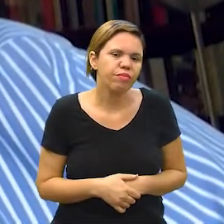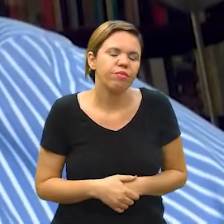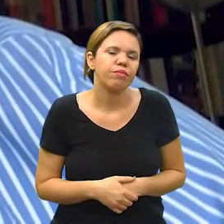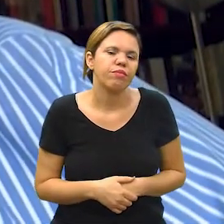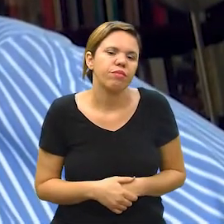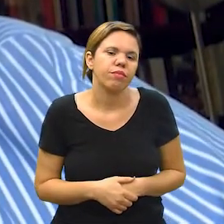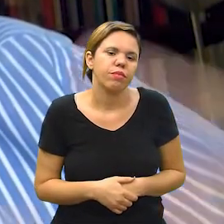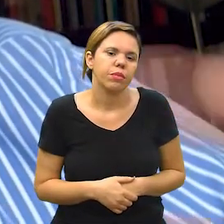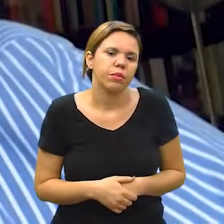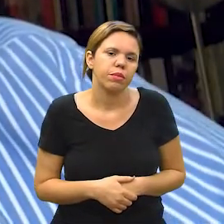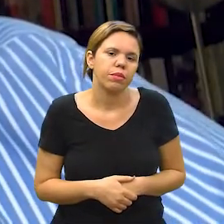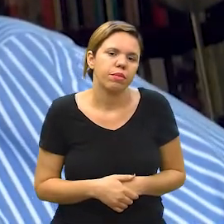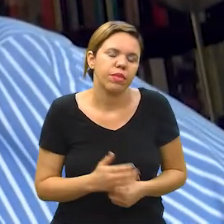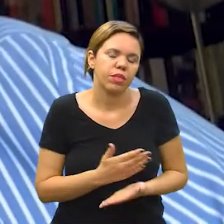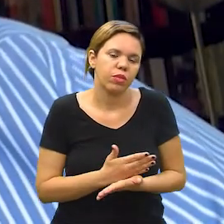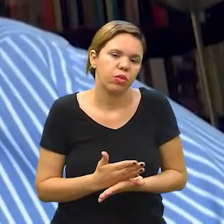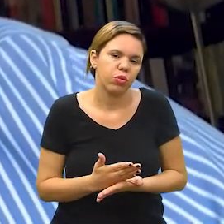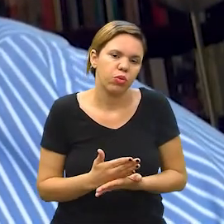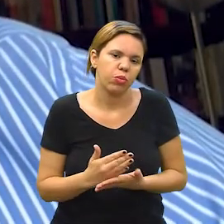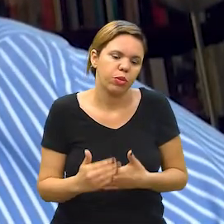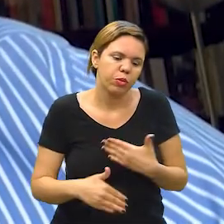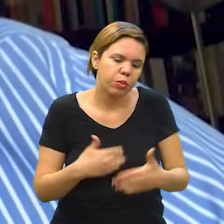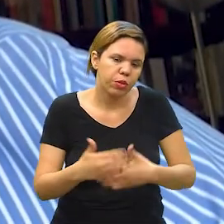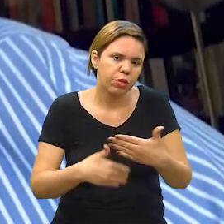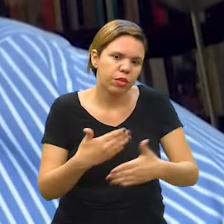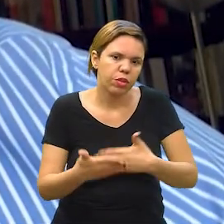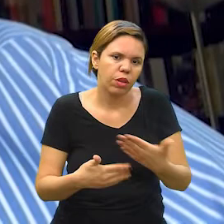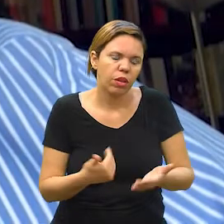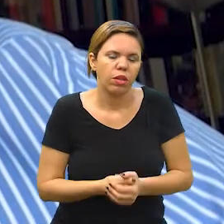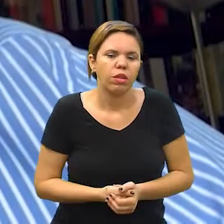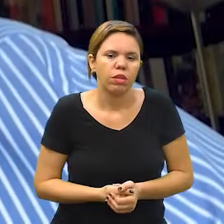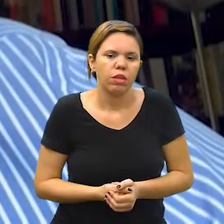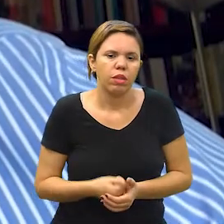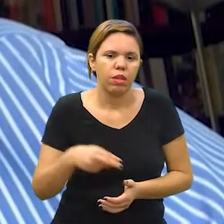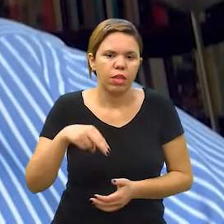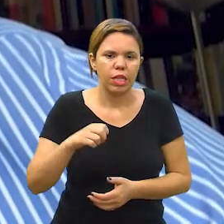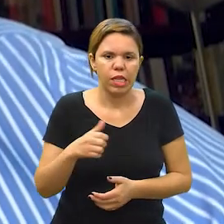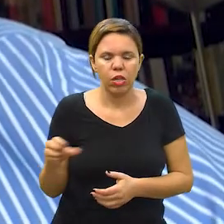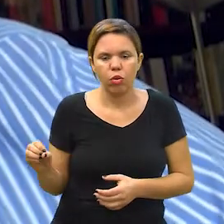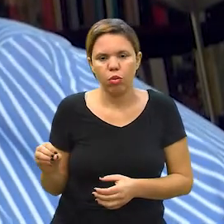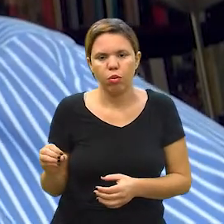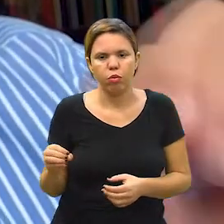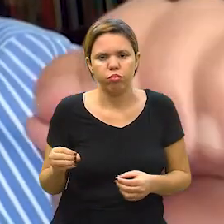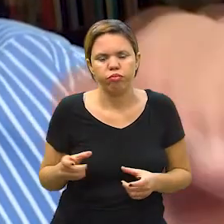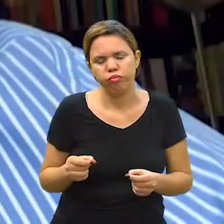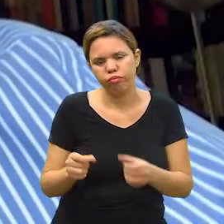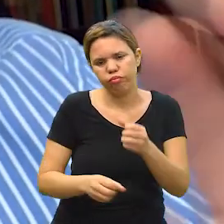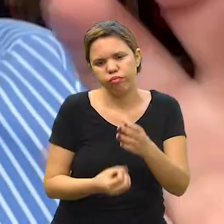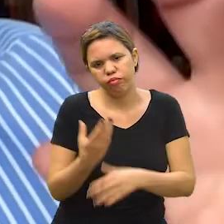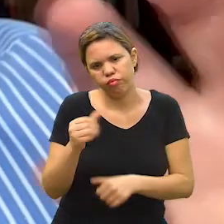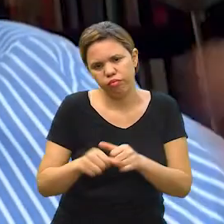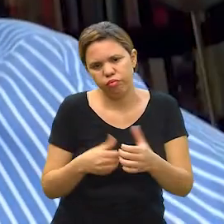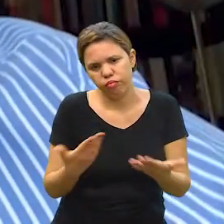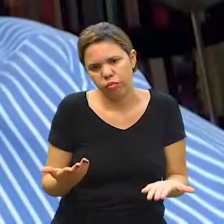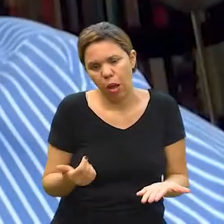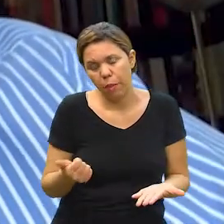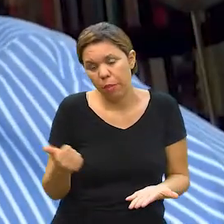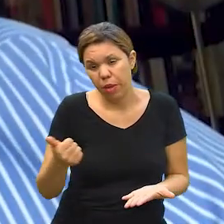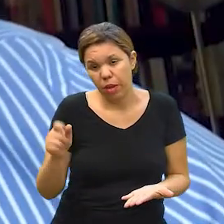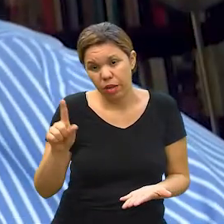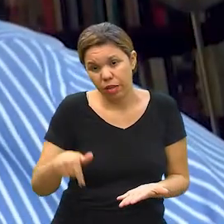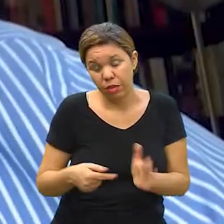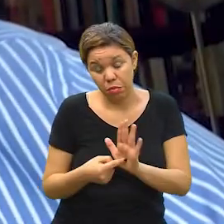e está iniciando um processo de uma neoplasia, de um câncer. E essas células são as primeiras